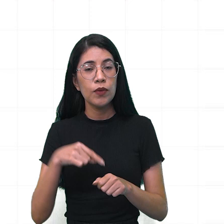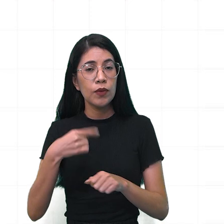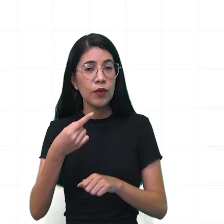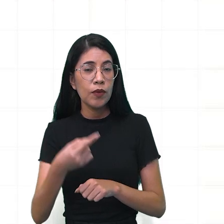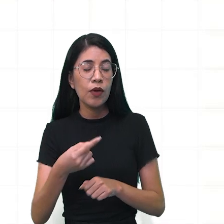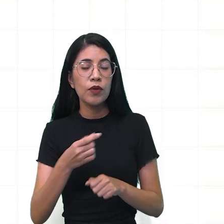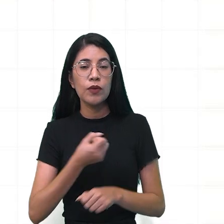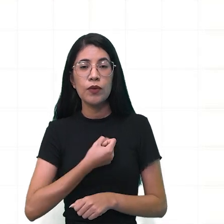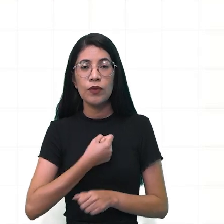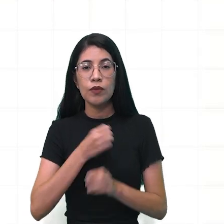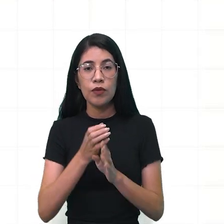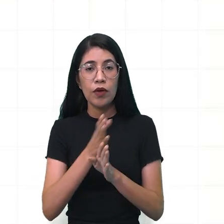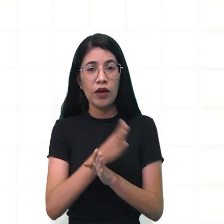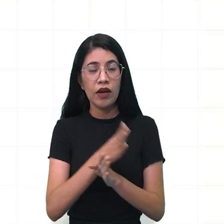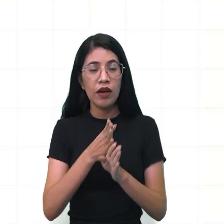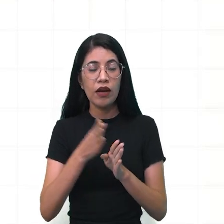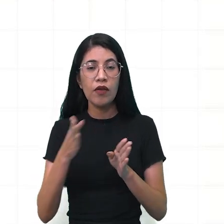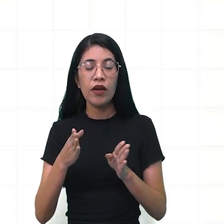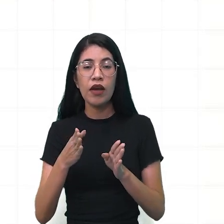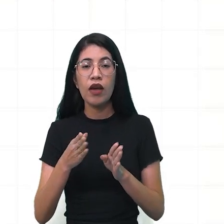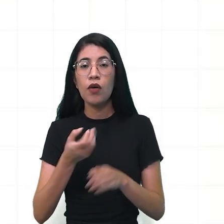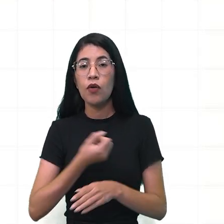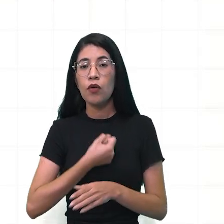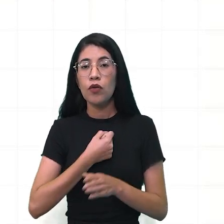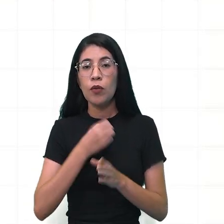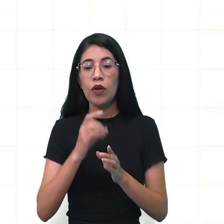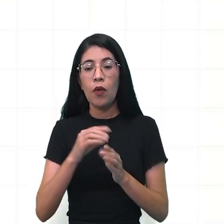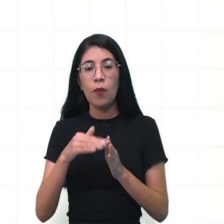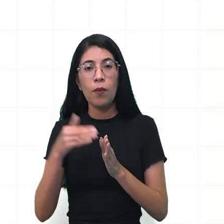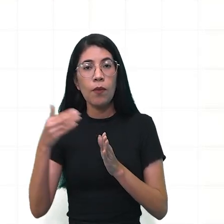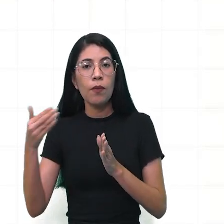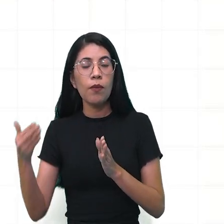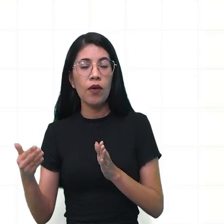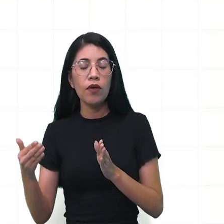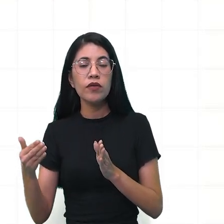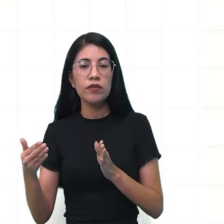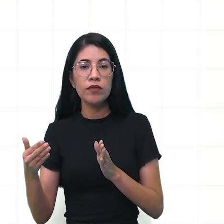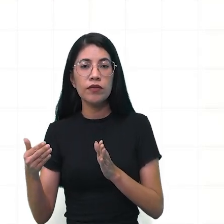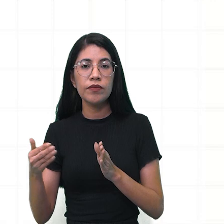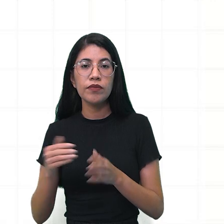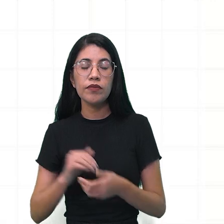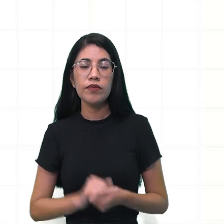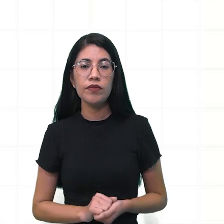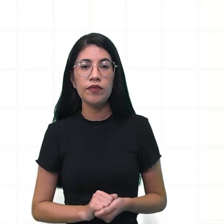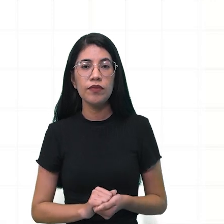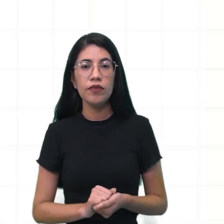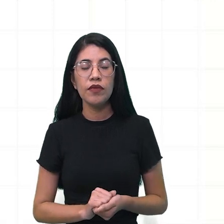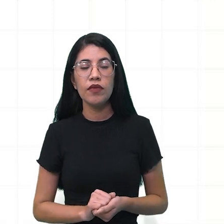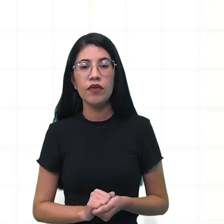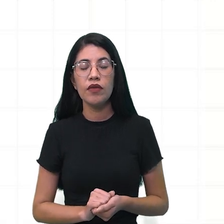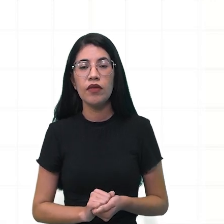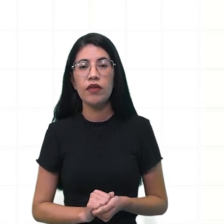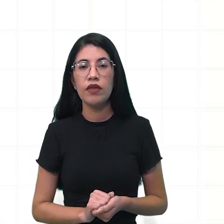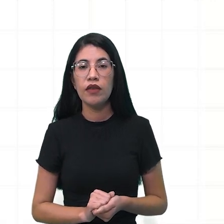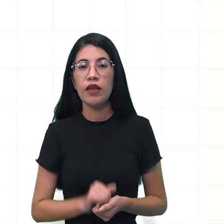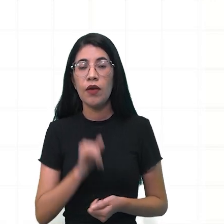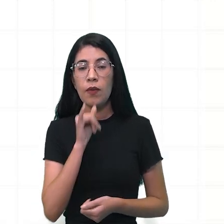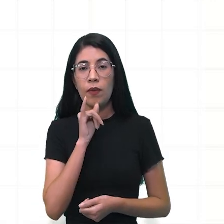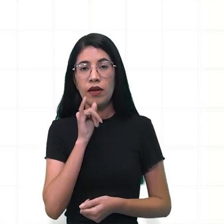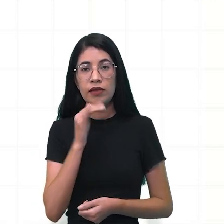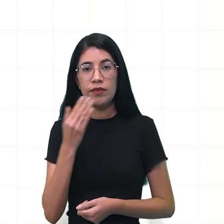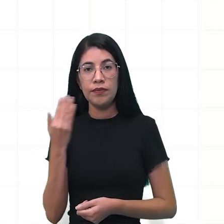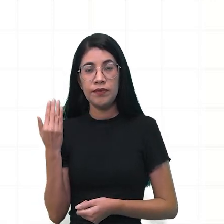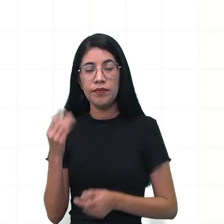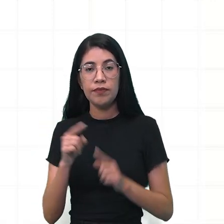inteiro é o número inteiro que se encontra imediatamente à sua direita na reta numérica. Então, nós temos